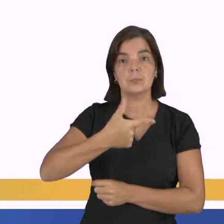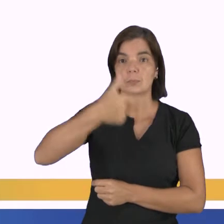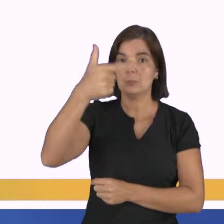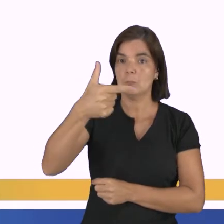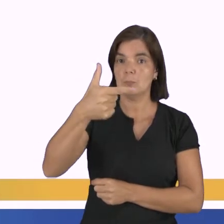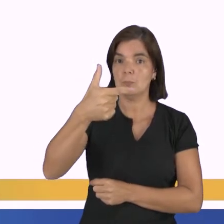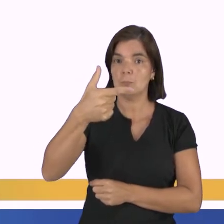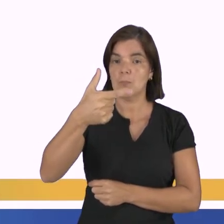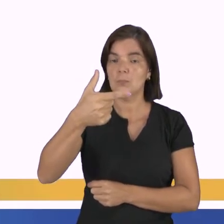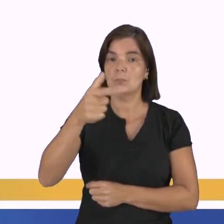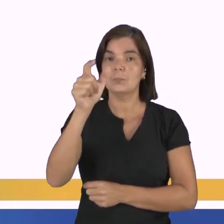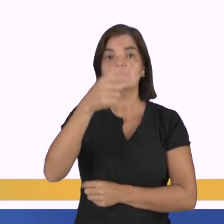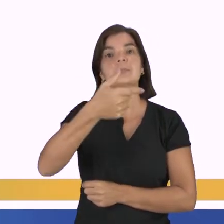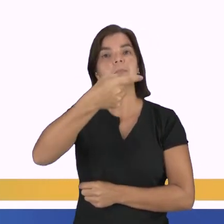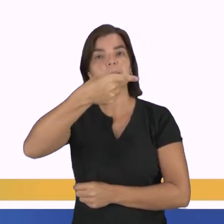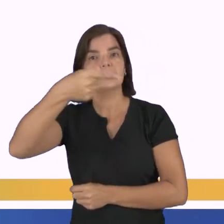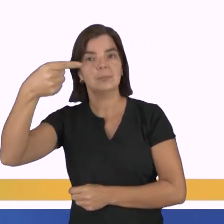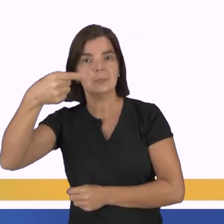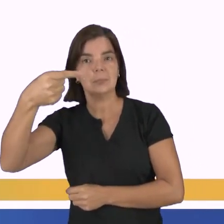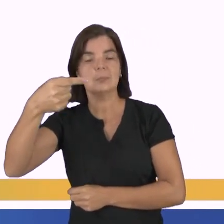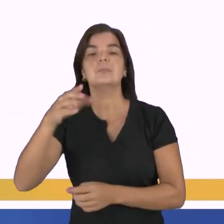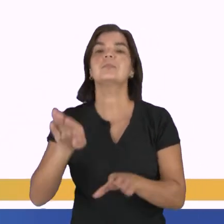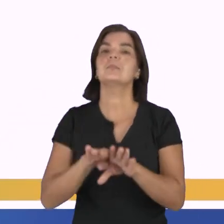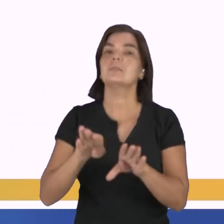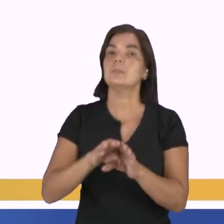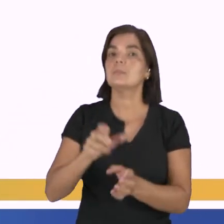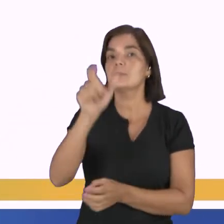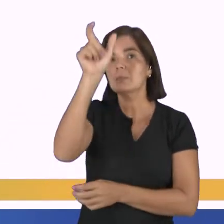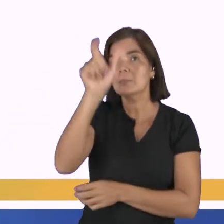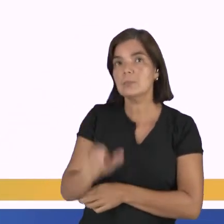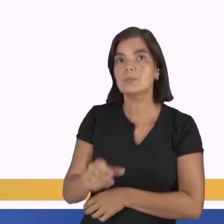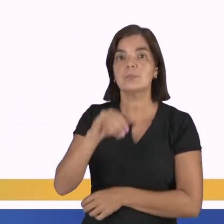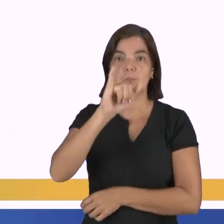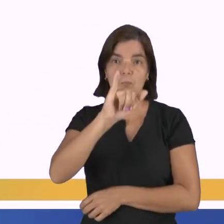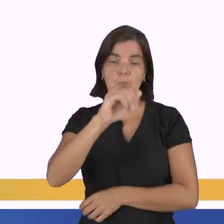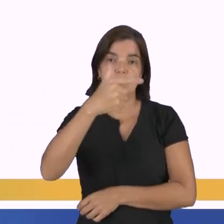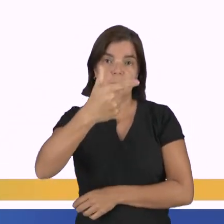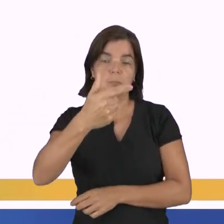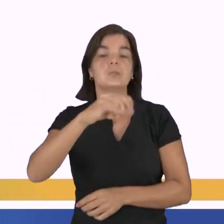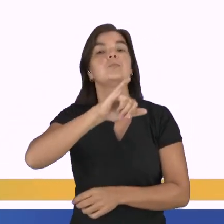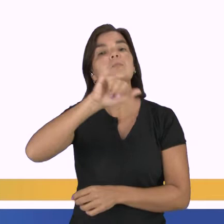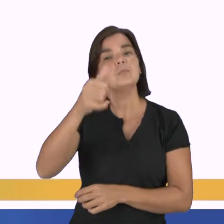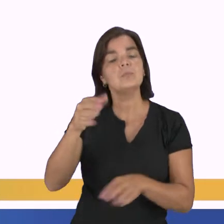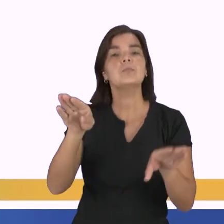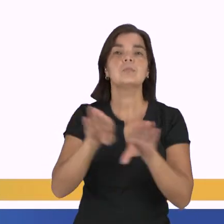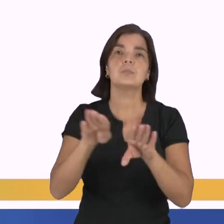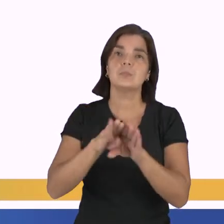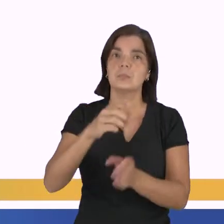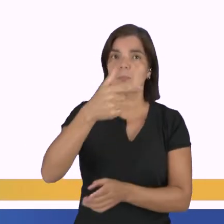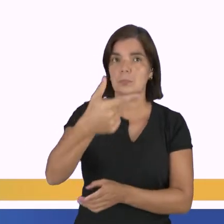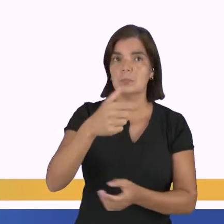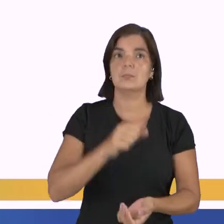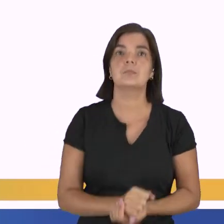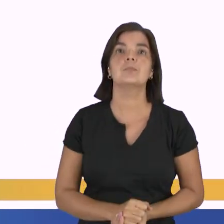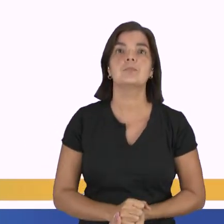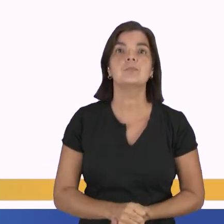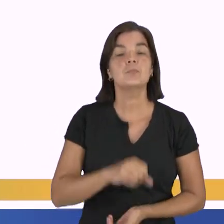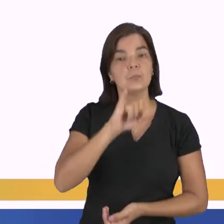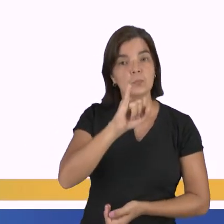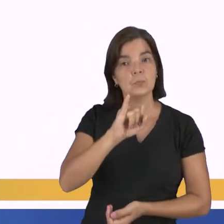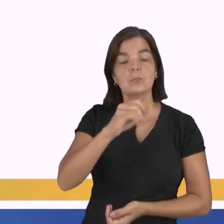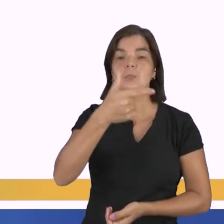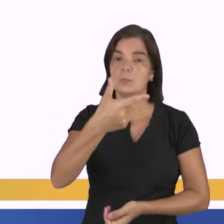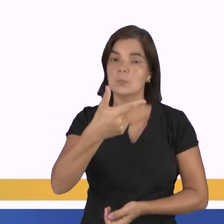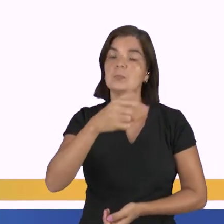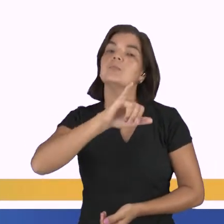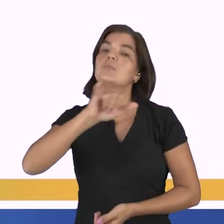segunda linha e segunda coluna vamos substituir aqui ó o Wii é dois e o J também Wii é linha que é dois